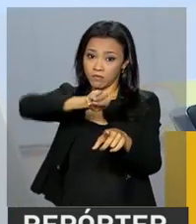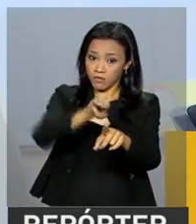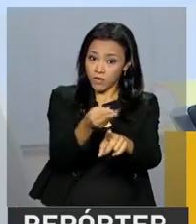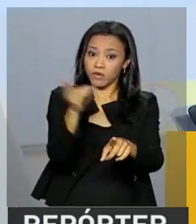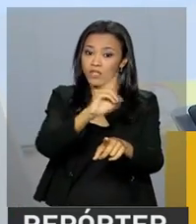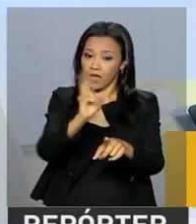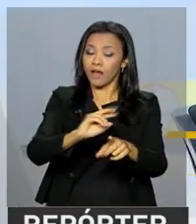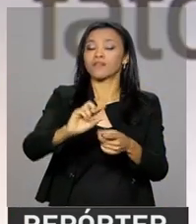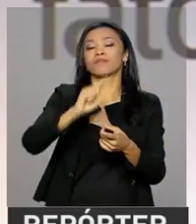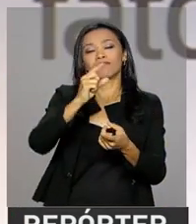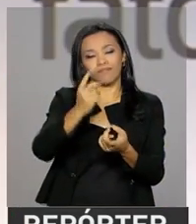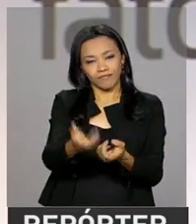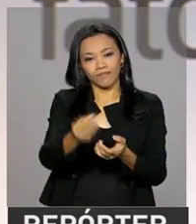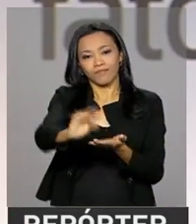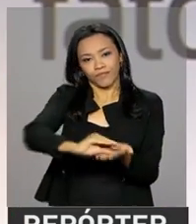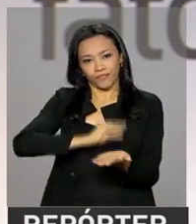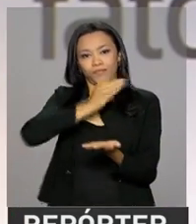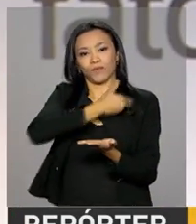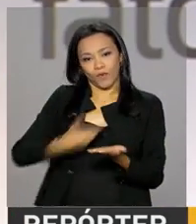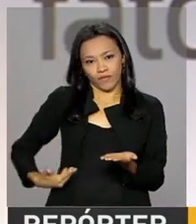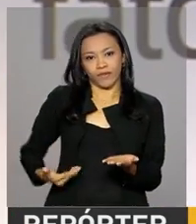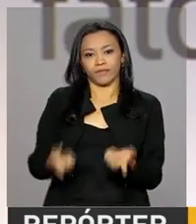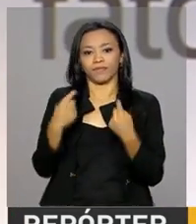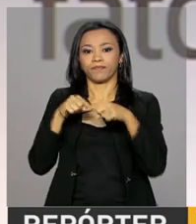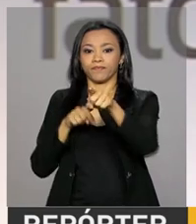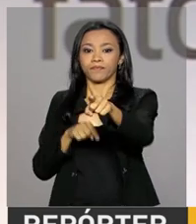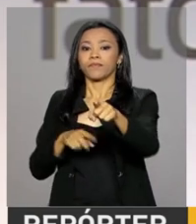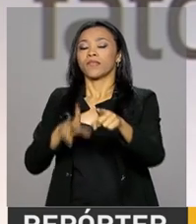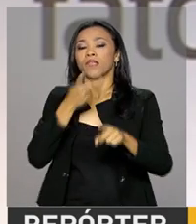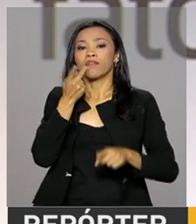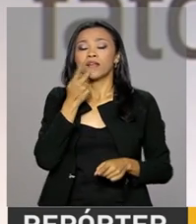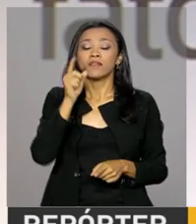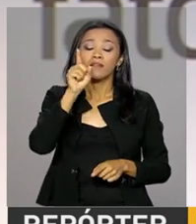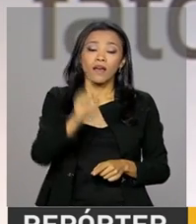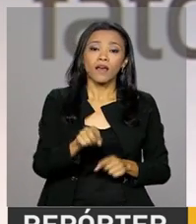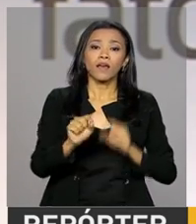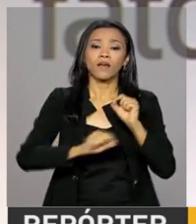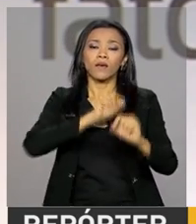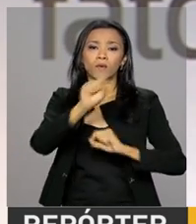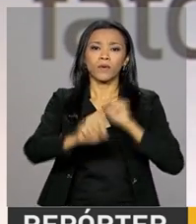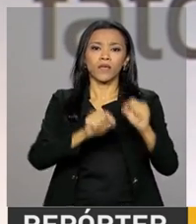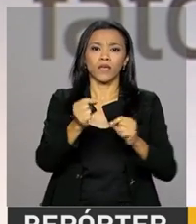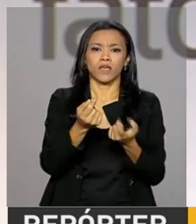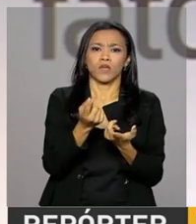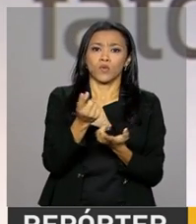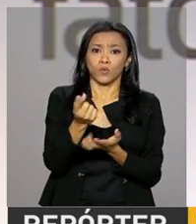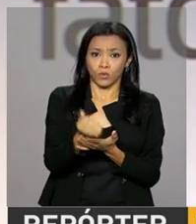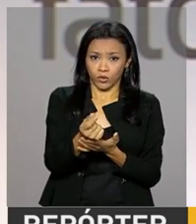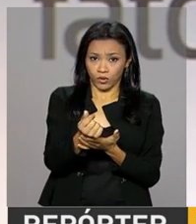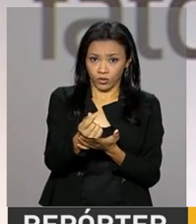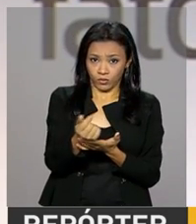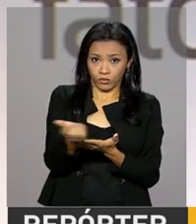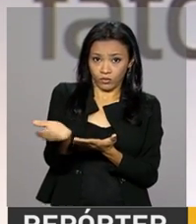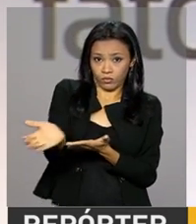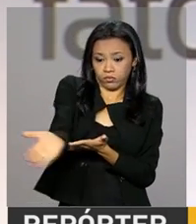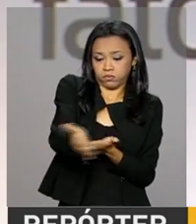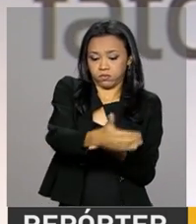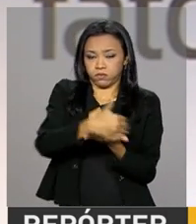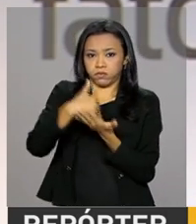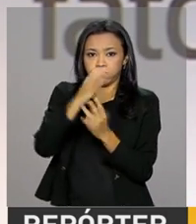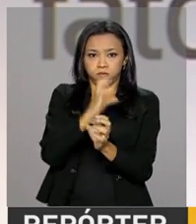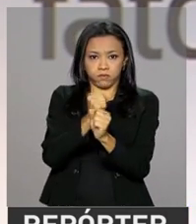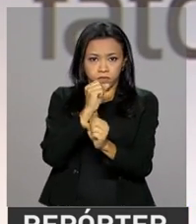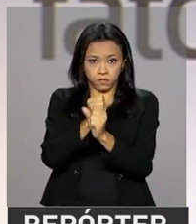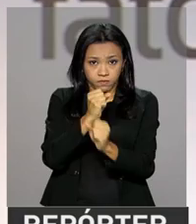cofres públicos o que haverá é um de modo a acomodar o fluxo de caixa dos projetos que naturalmente como os senhores